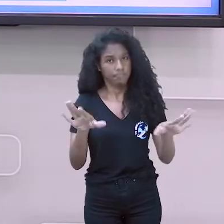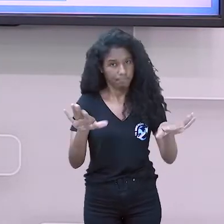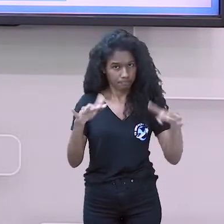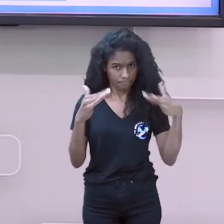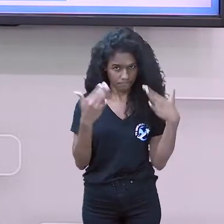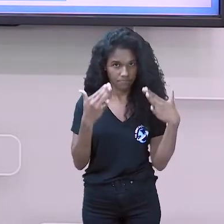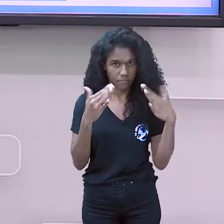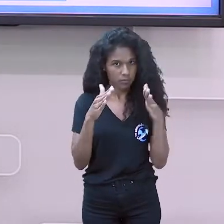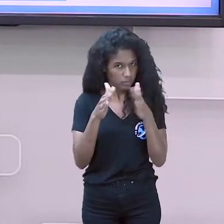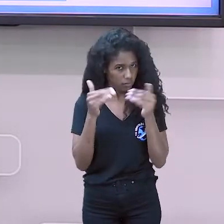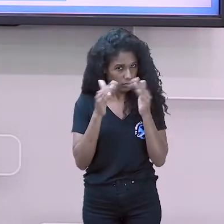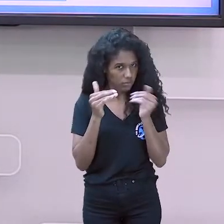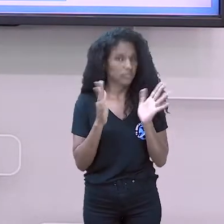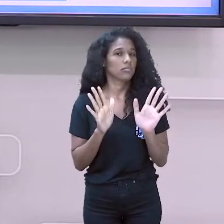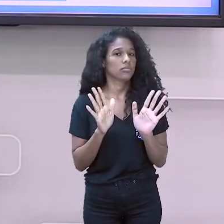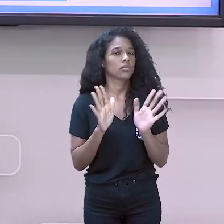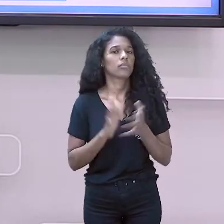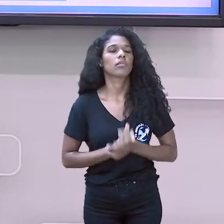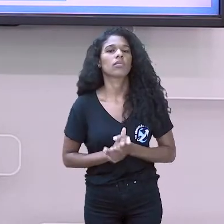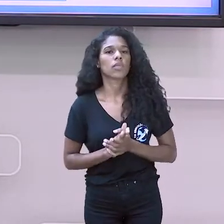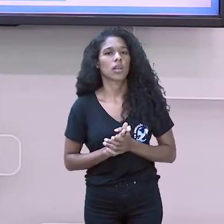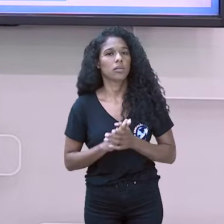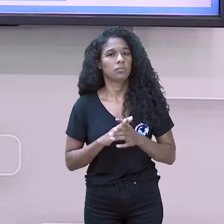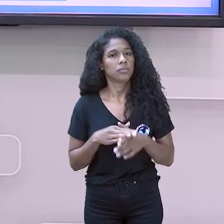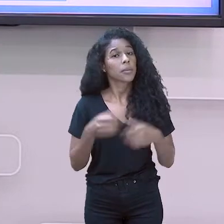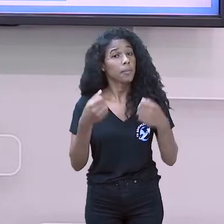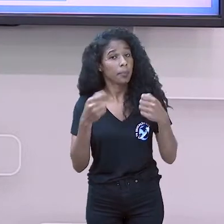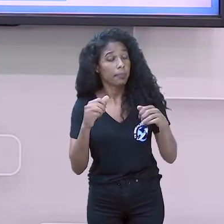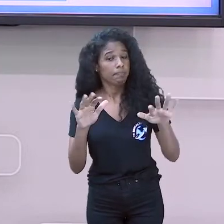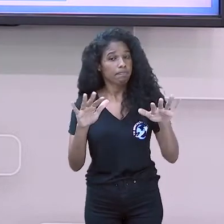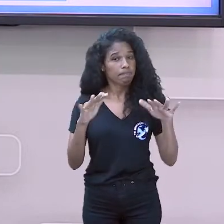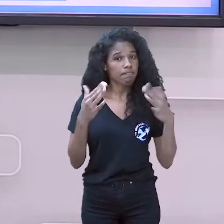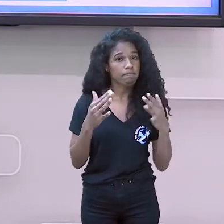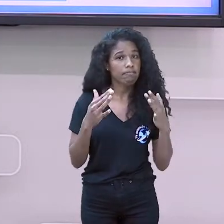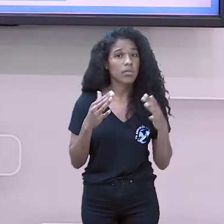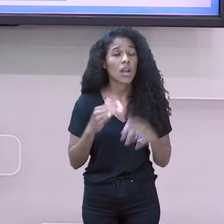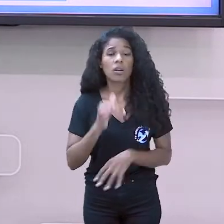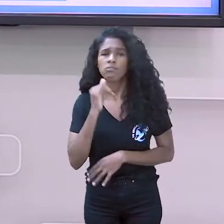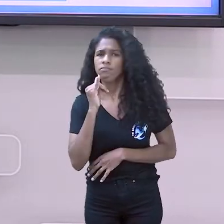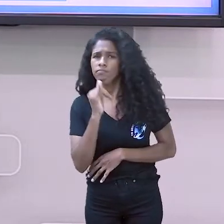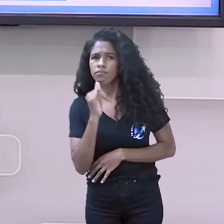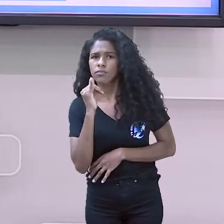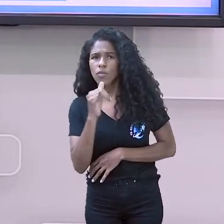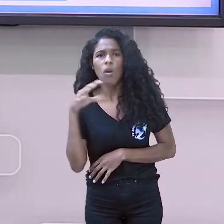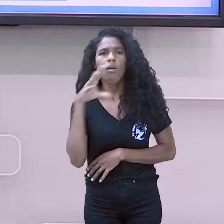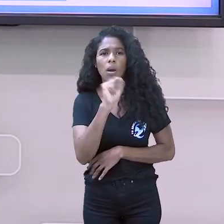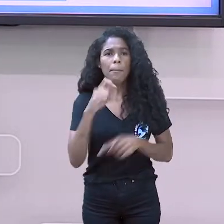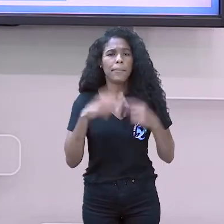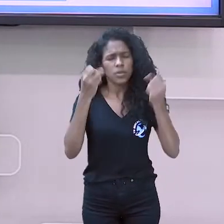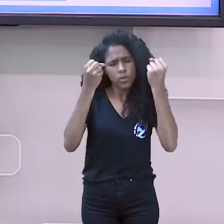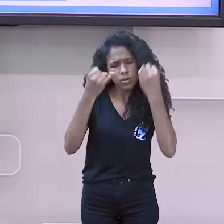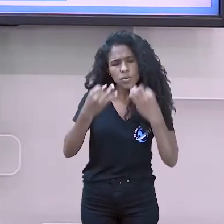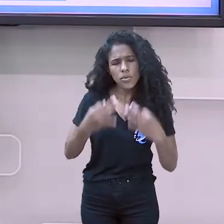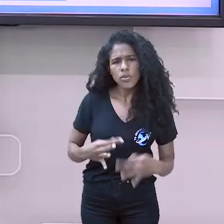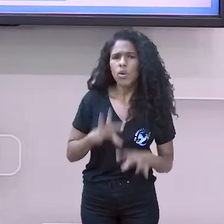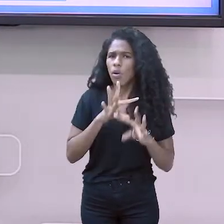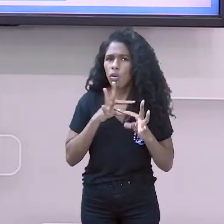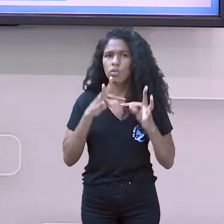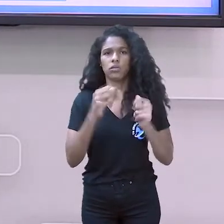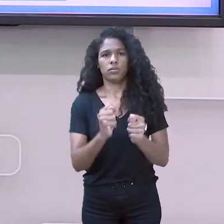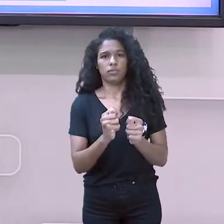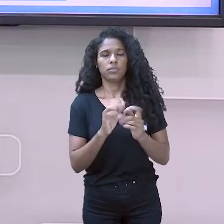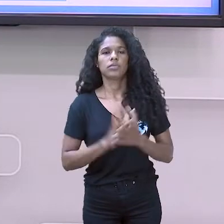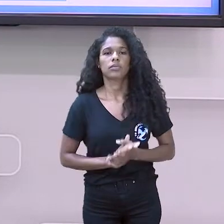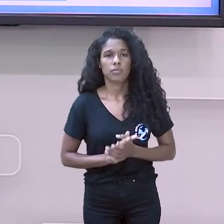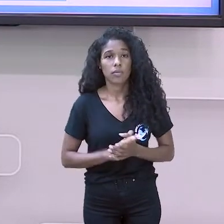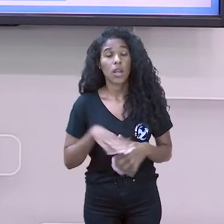vou falar para vocês agora, hein, pessoal? É o suficiente para contar a história completa. E o conto, pessoal, ele